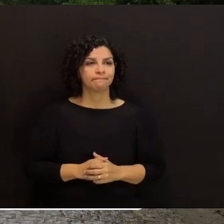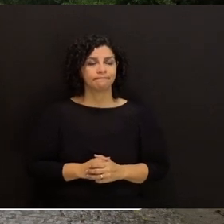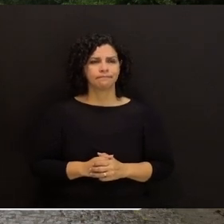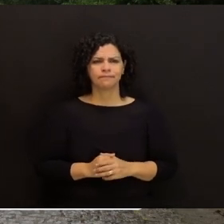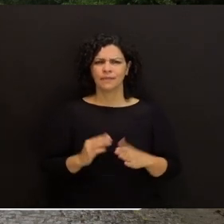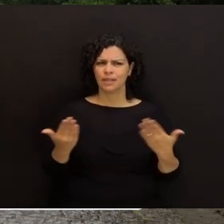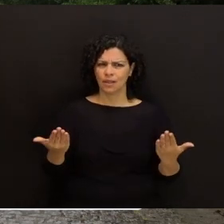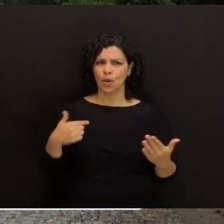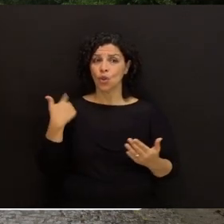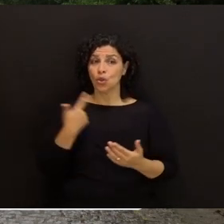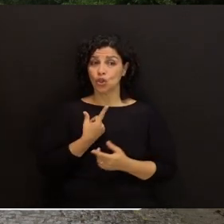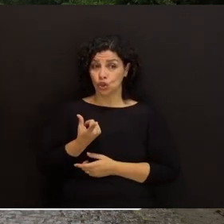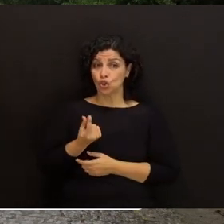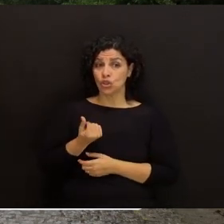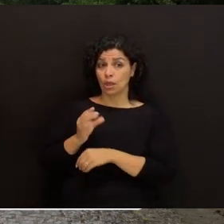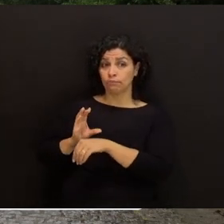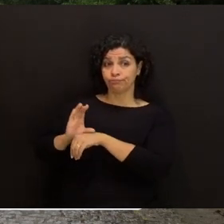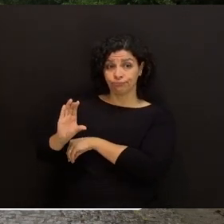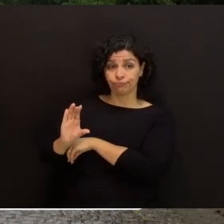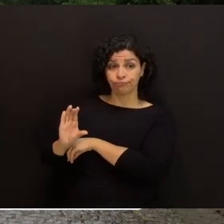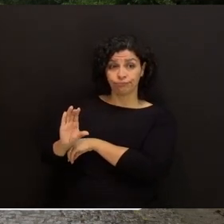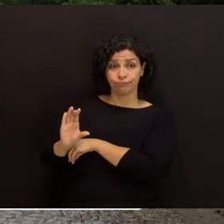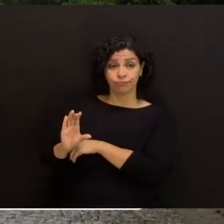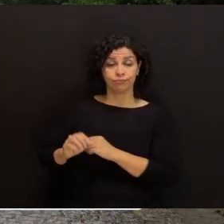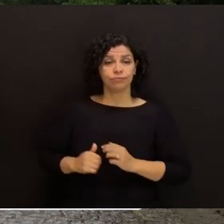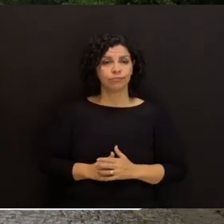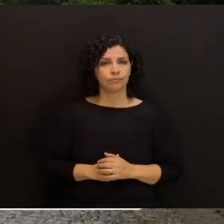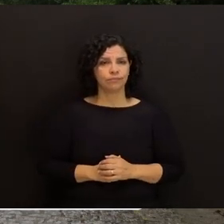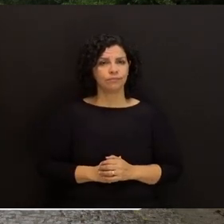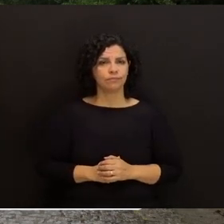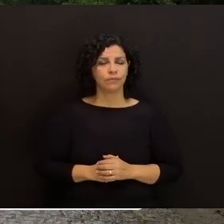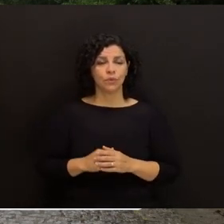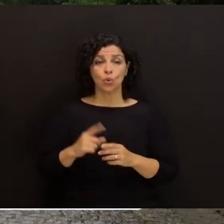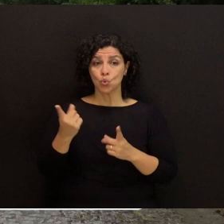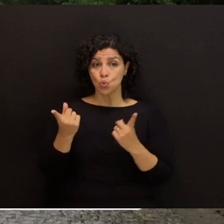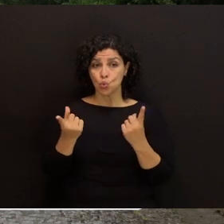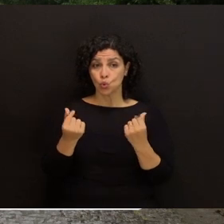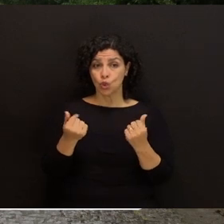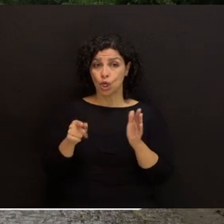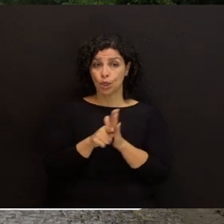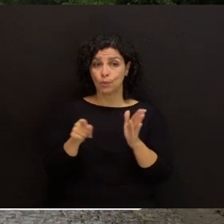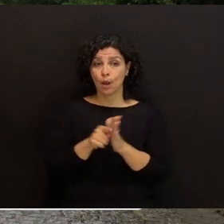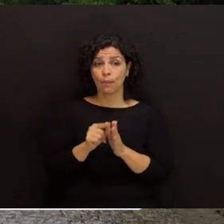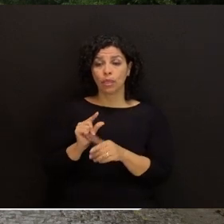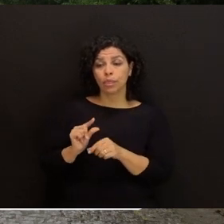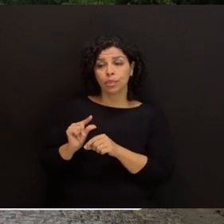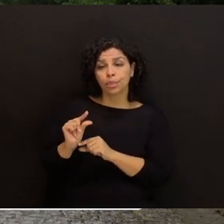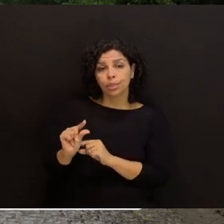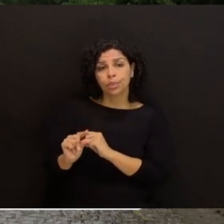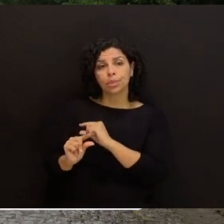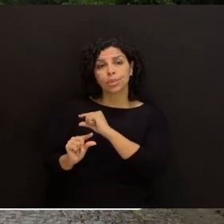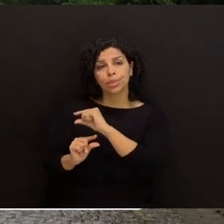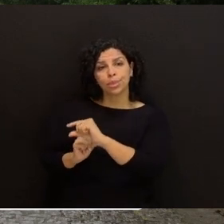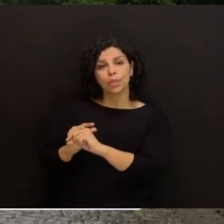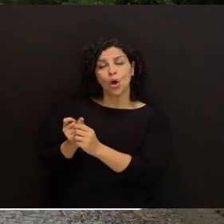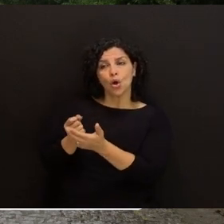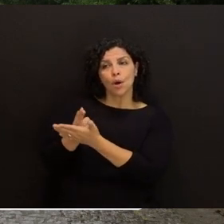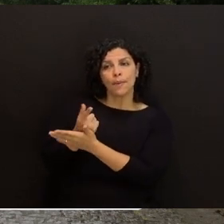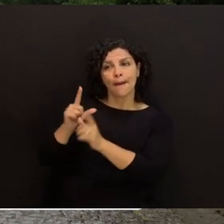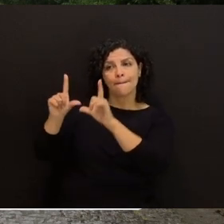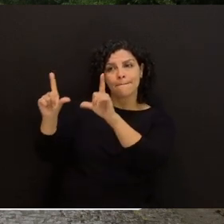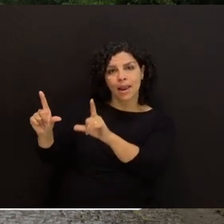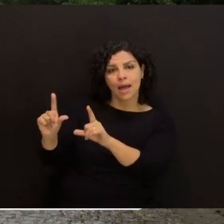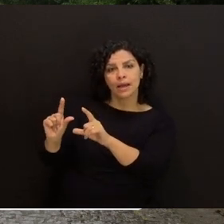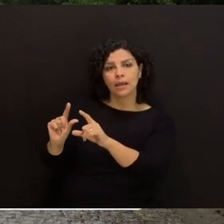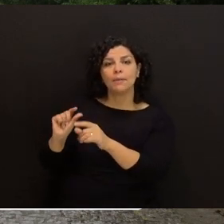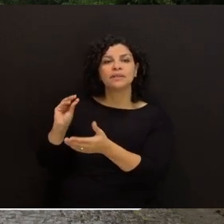mas quando nós estimamos o recurso o recurso não era fracionado para comprar as placas e depois não